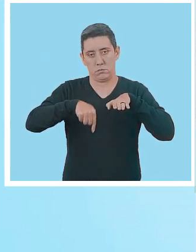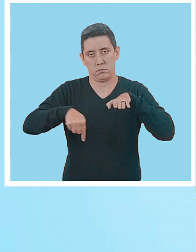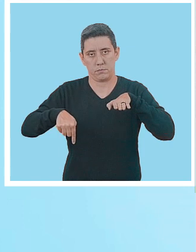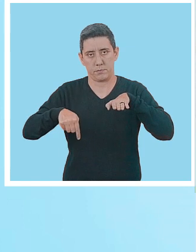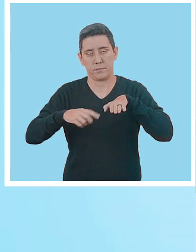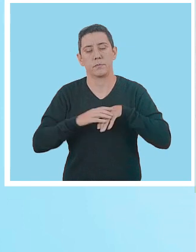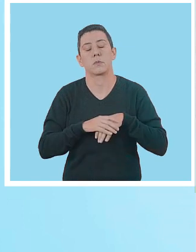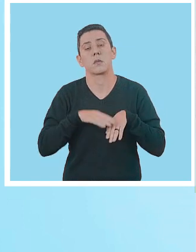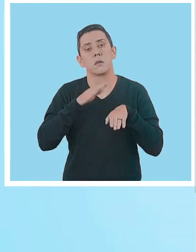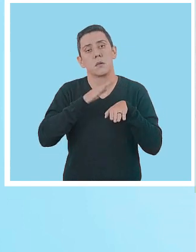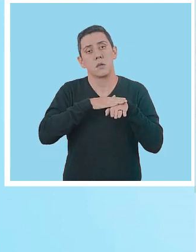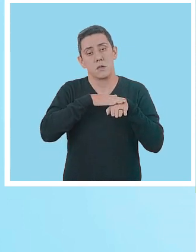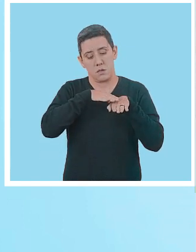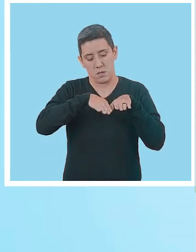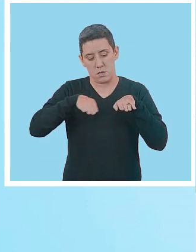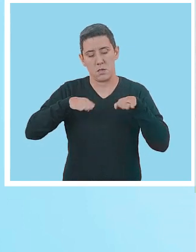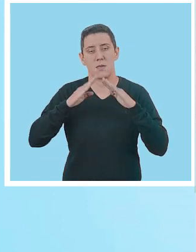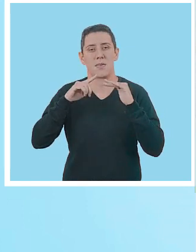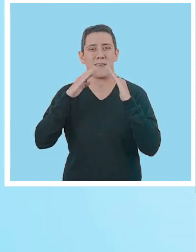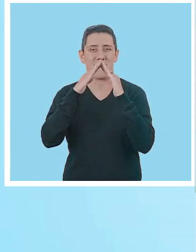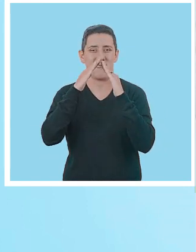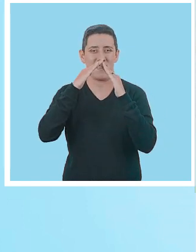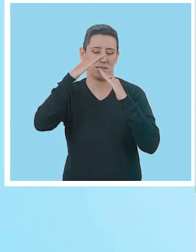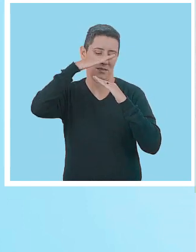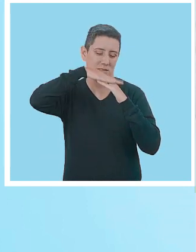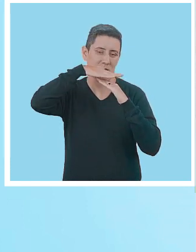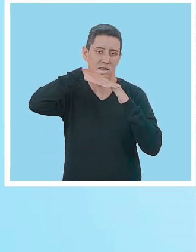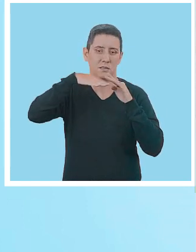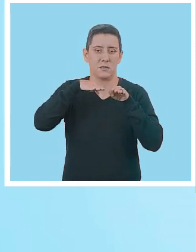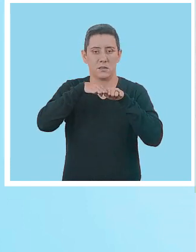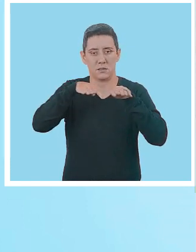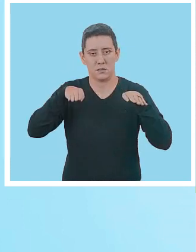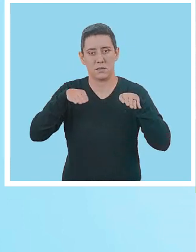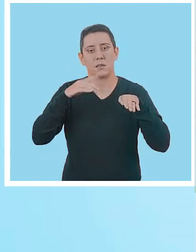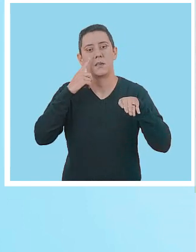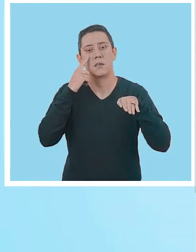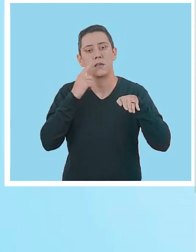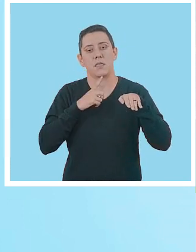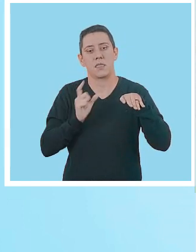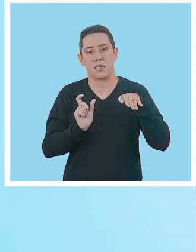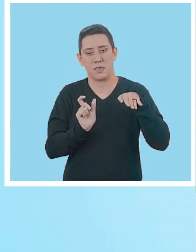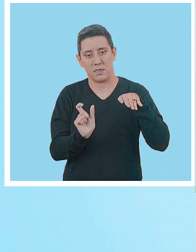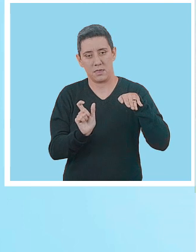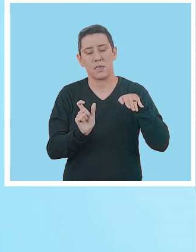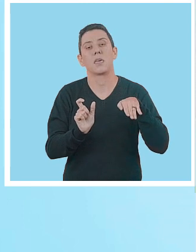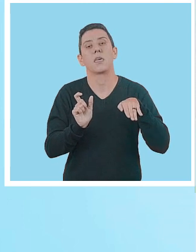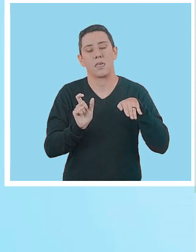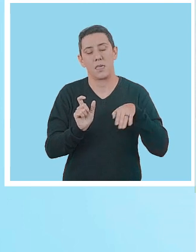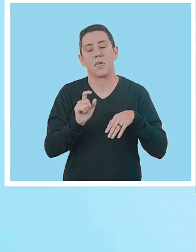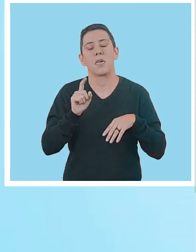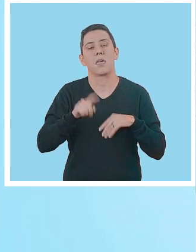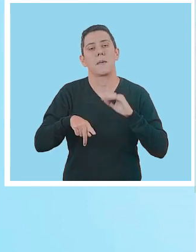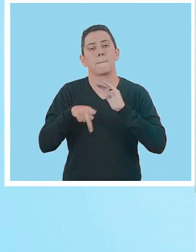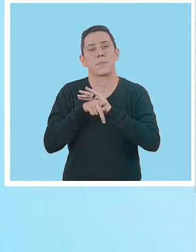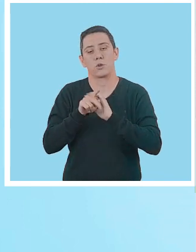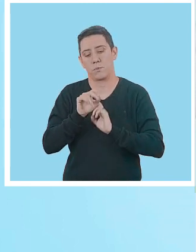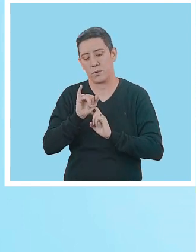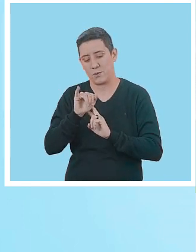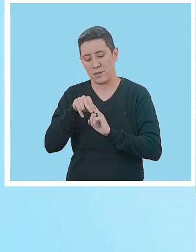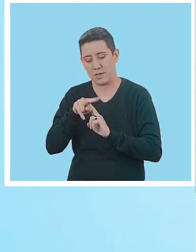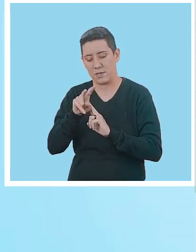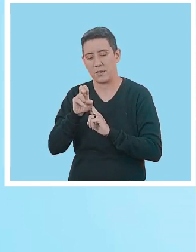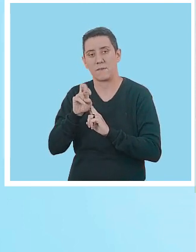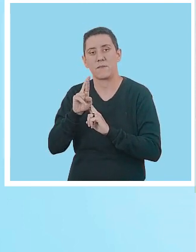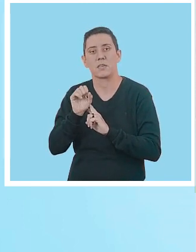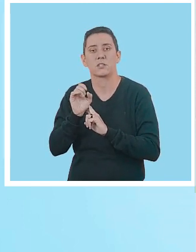no telhado o inversor né vê se eu fazendo todo o sistema de gerenciamento né todas as profissões